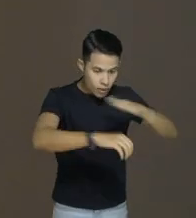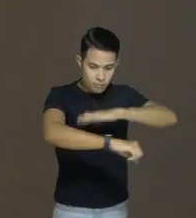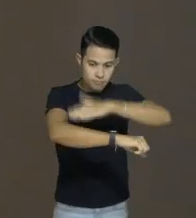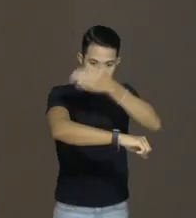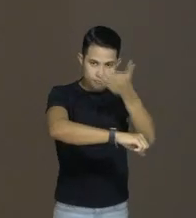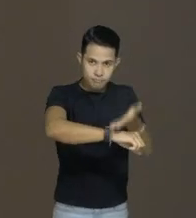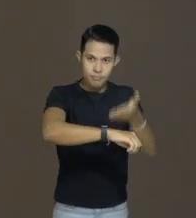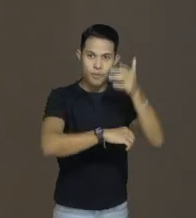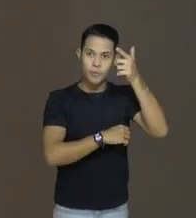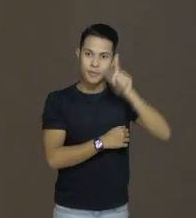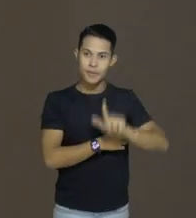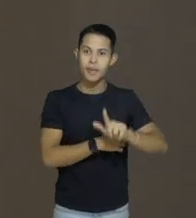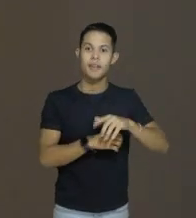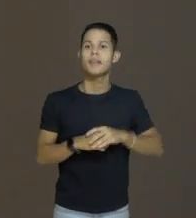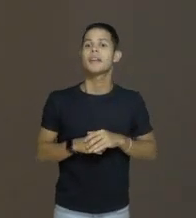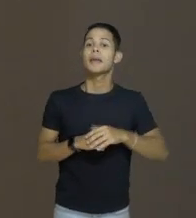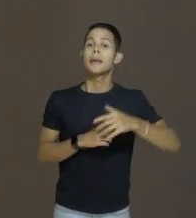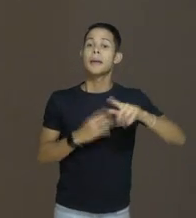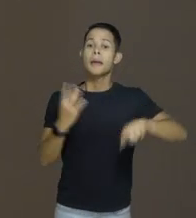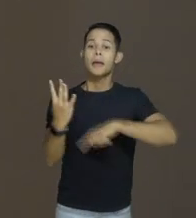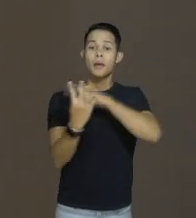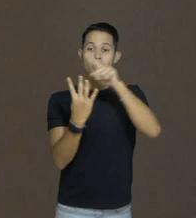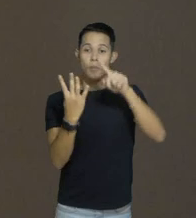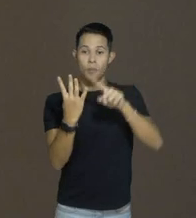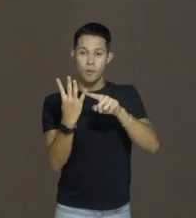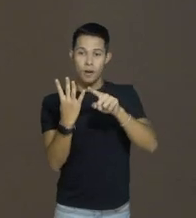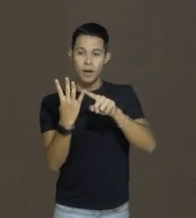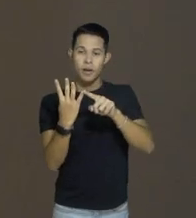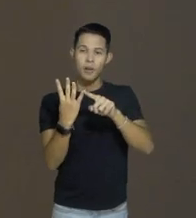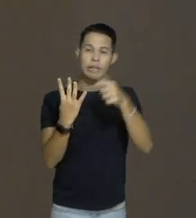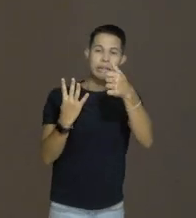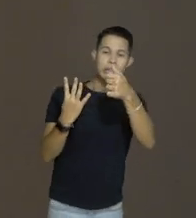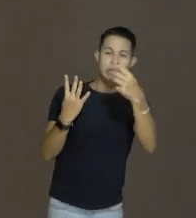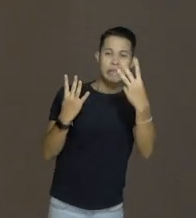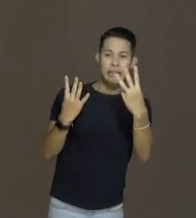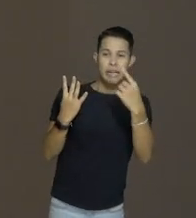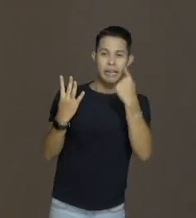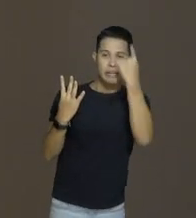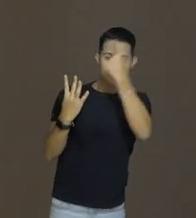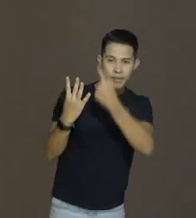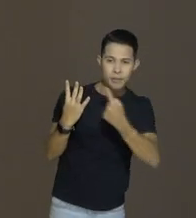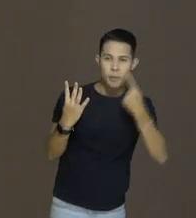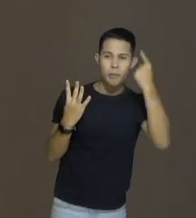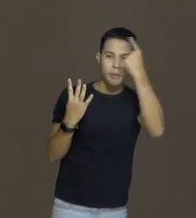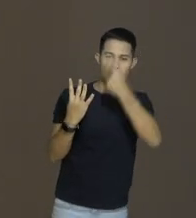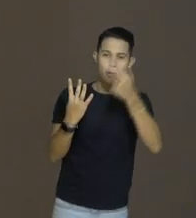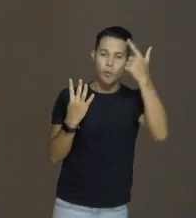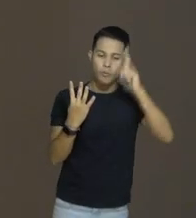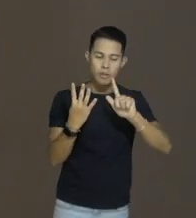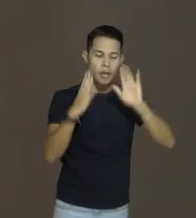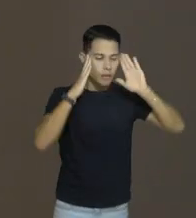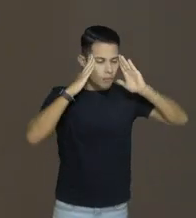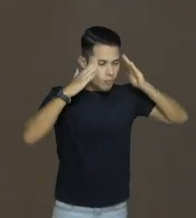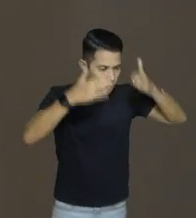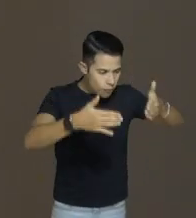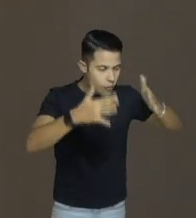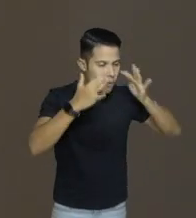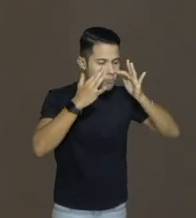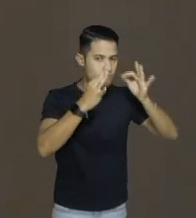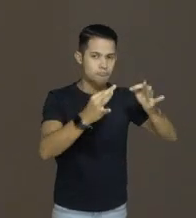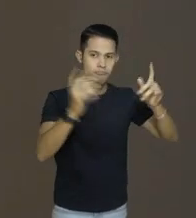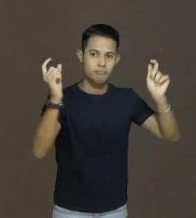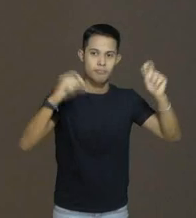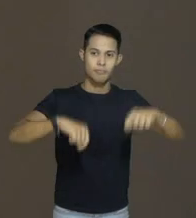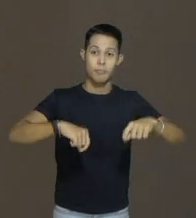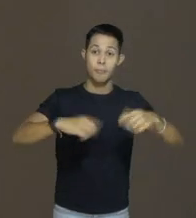tem a outra medicação, que são 13 horas também, e a criança fica 13 horas concentrada. Vai entrar uma